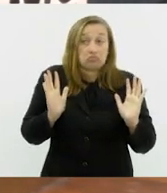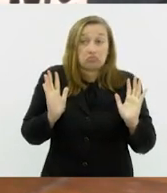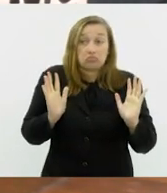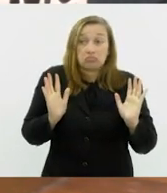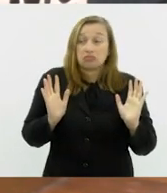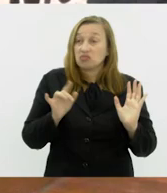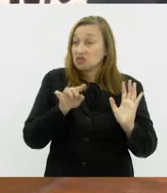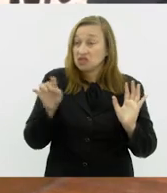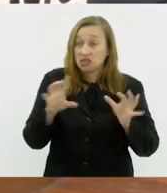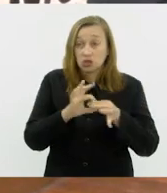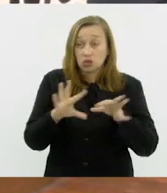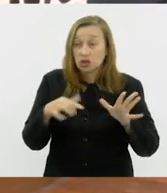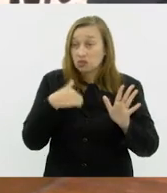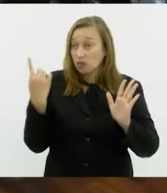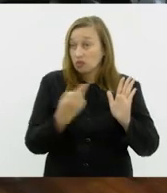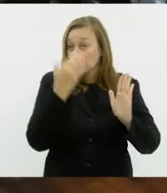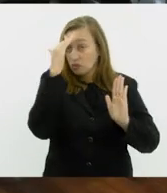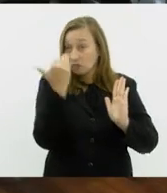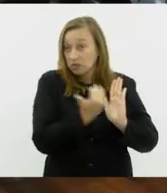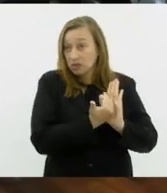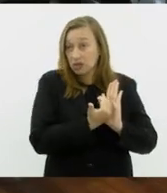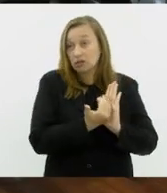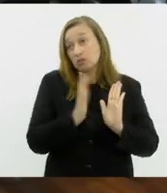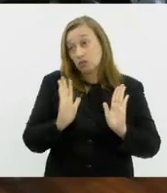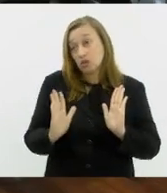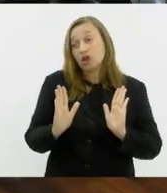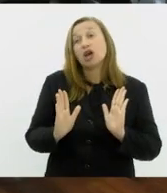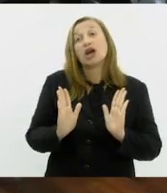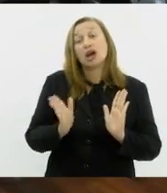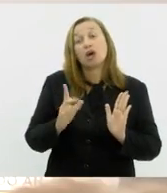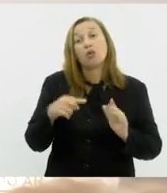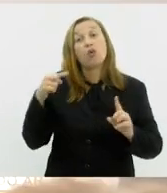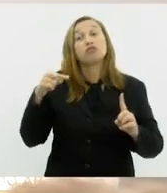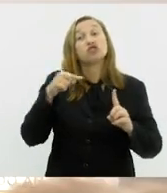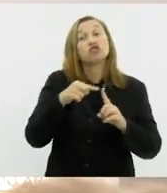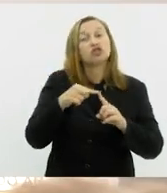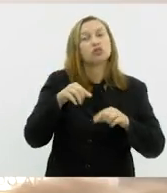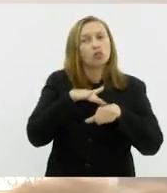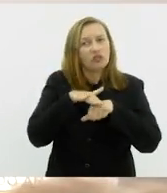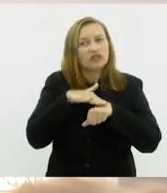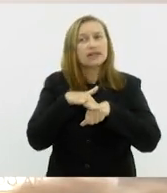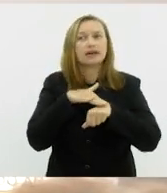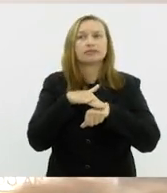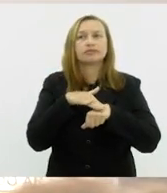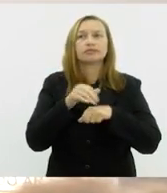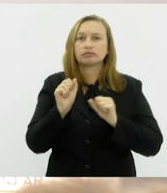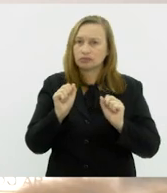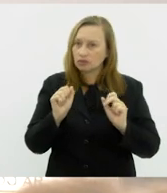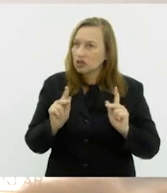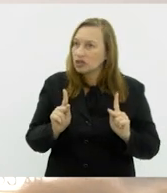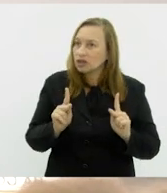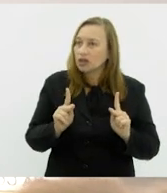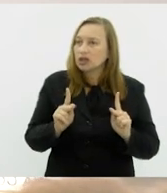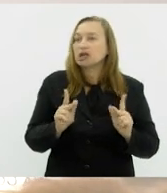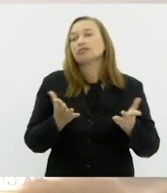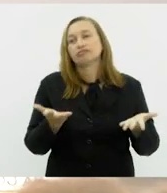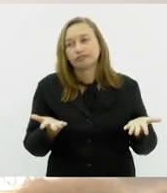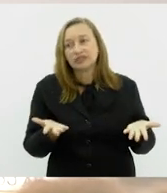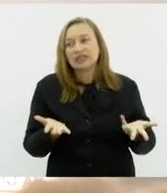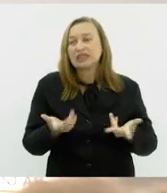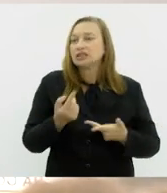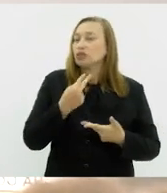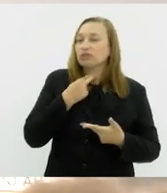que foi tomada, nós vamos cumprir, tá bom? Nós estamos em discussão. O objetivo é conversar. Sim, claro. Certo? Se nós não